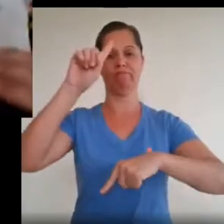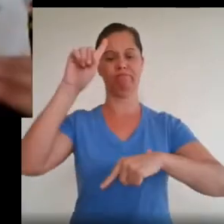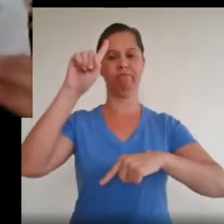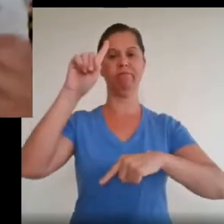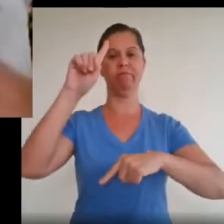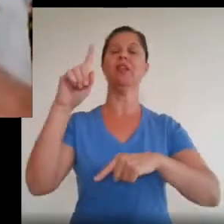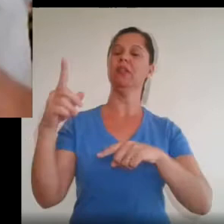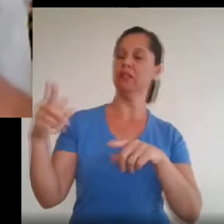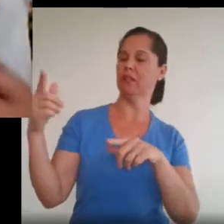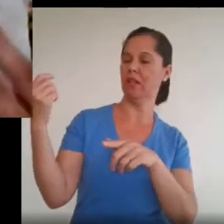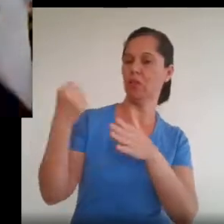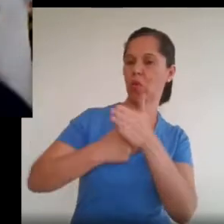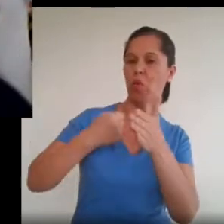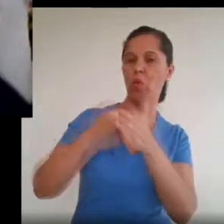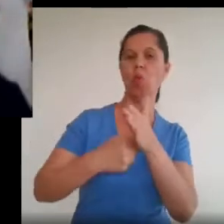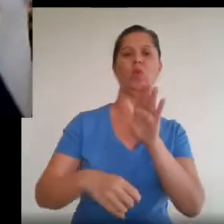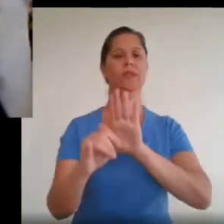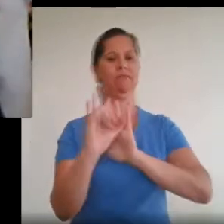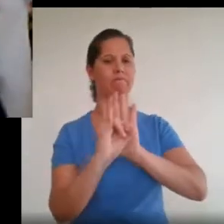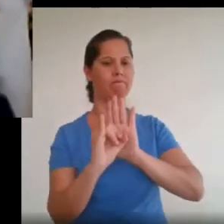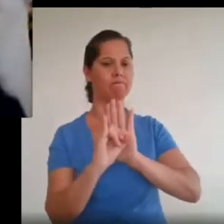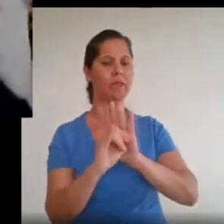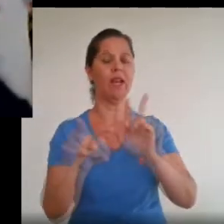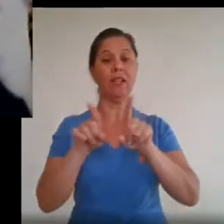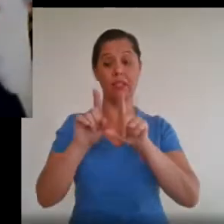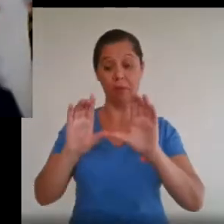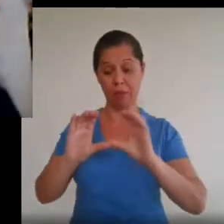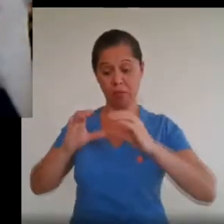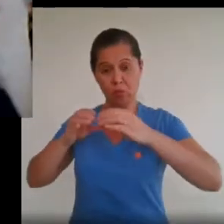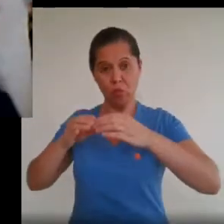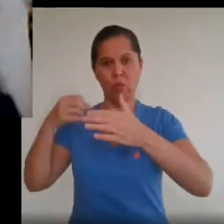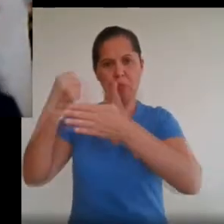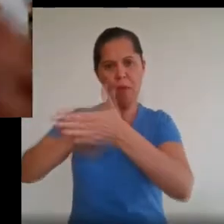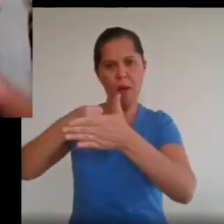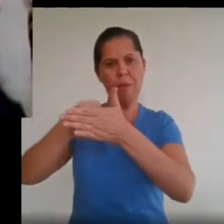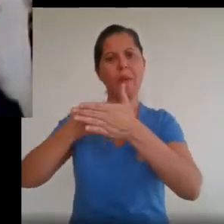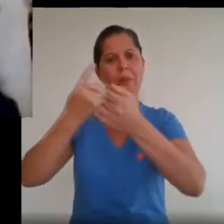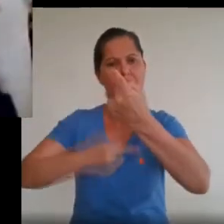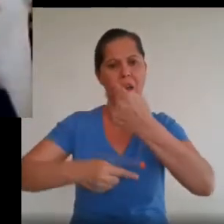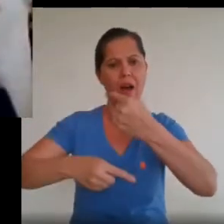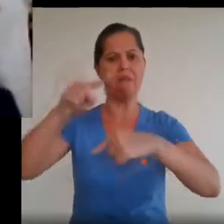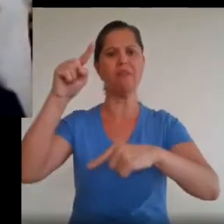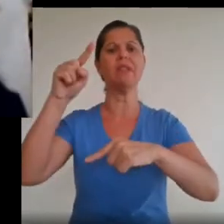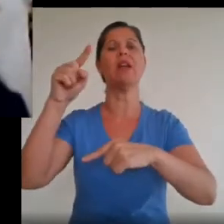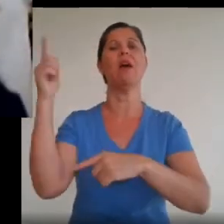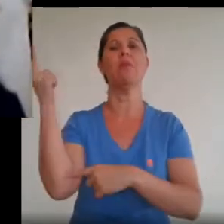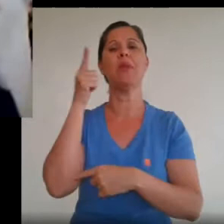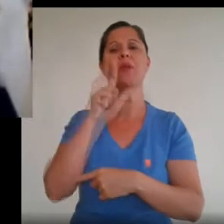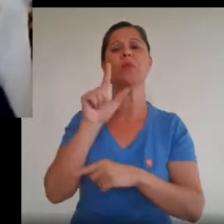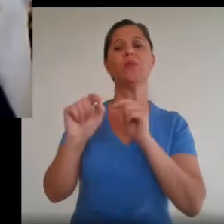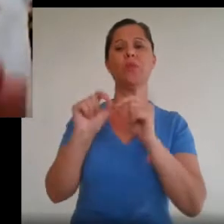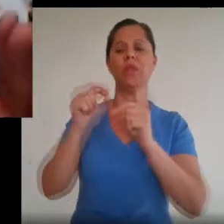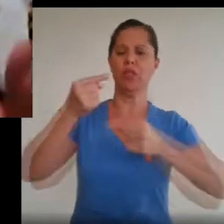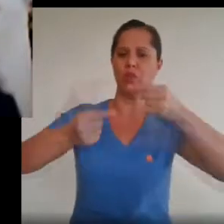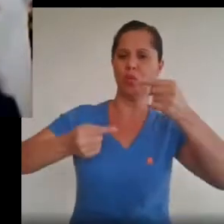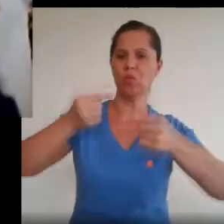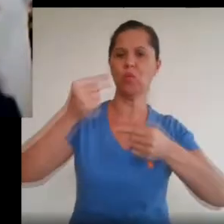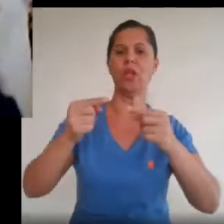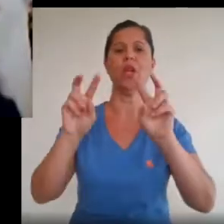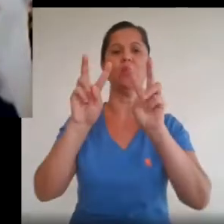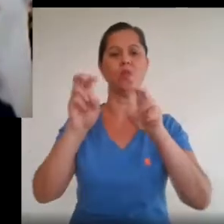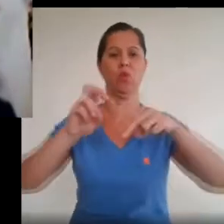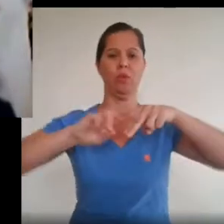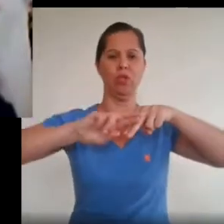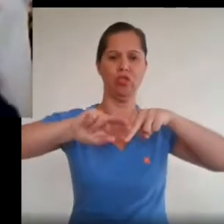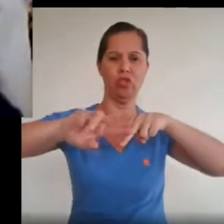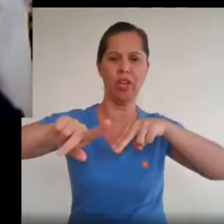lutas identitárias, da luta dos nossos grupos, a gente avançar para a questão de discussão de